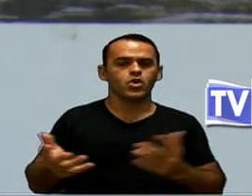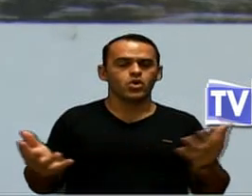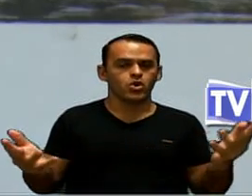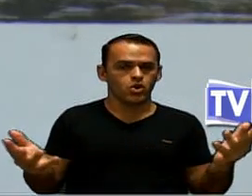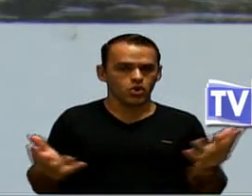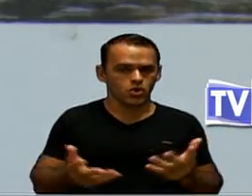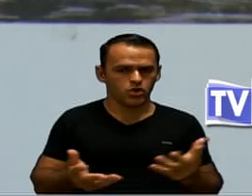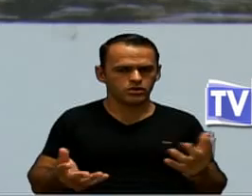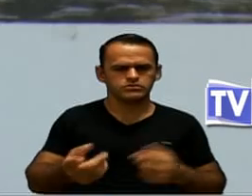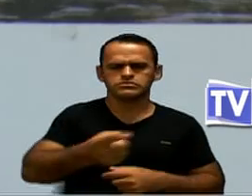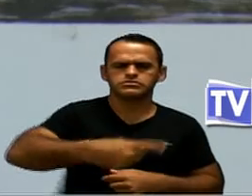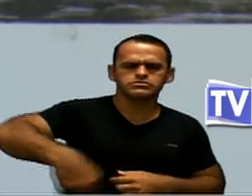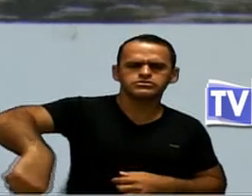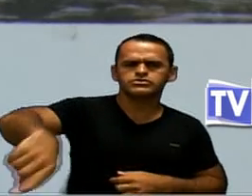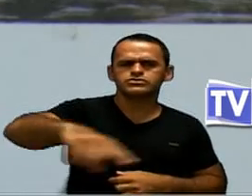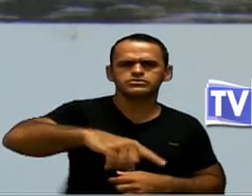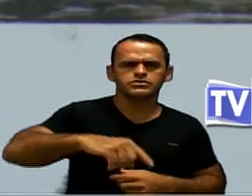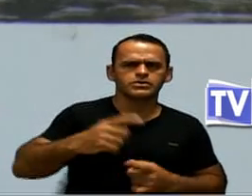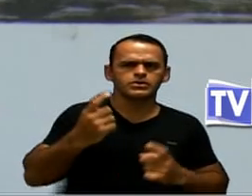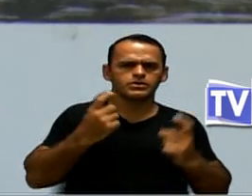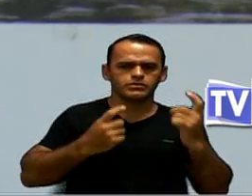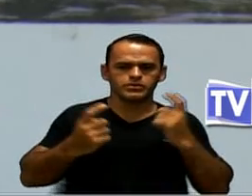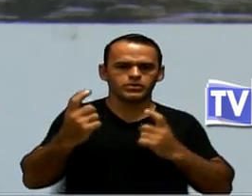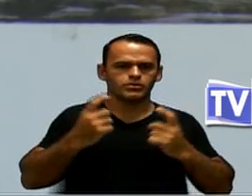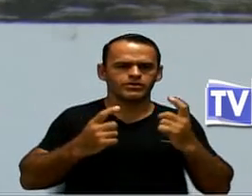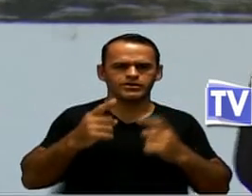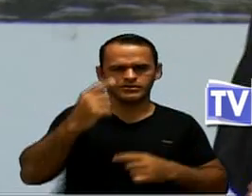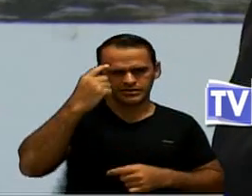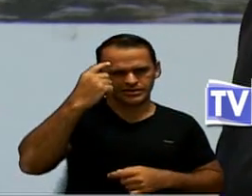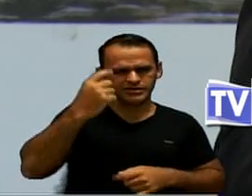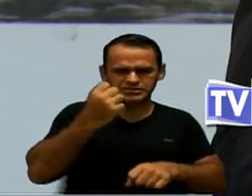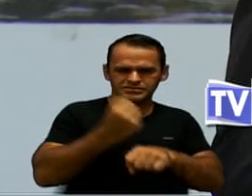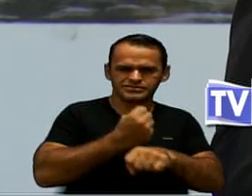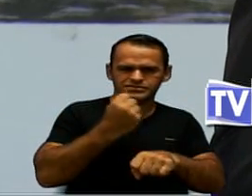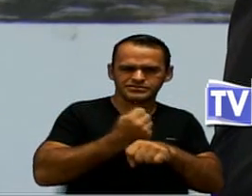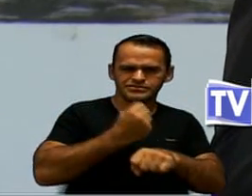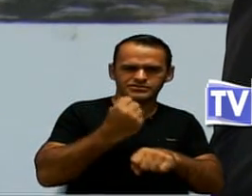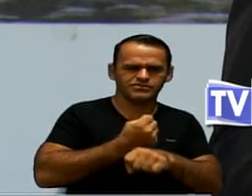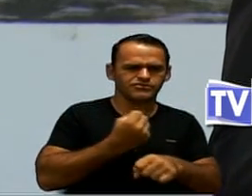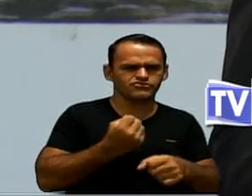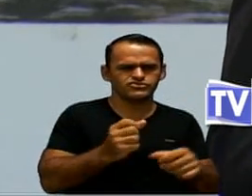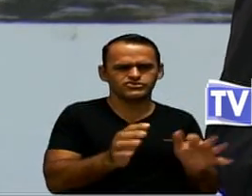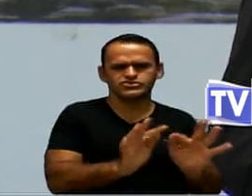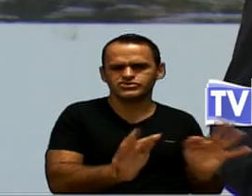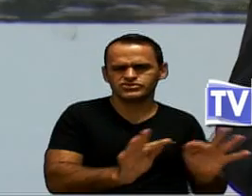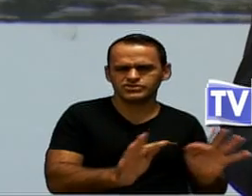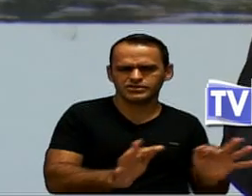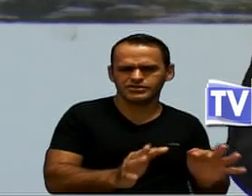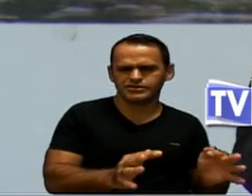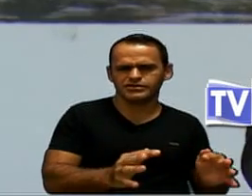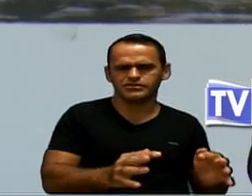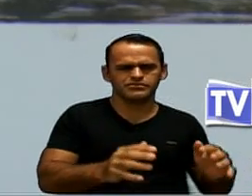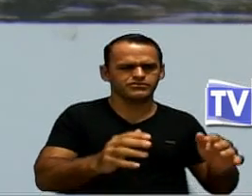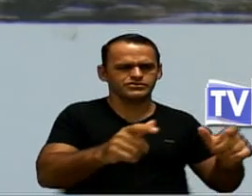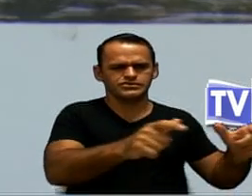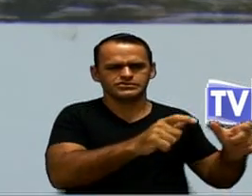hoje preocupados a realizar agora aquela obra que você prometeu no seu bairro e deixar depois essa dívida para outras